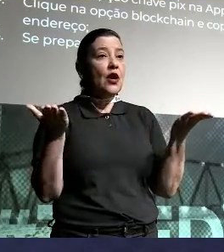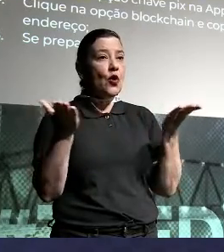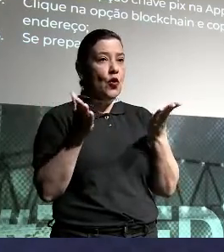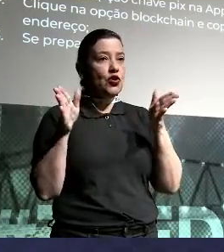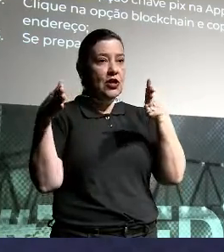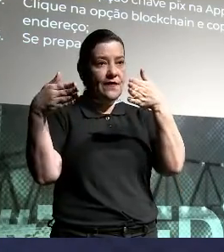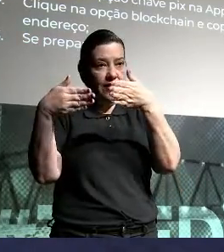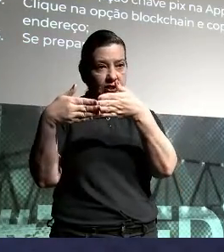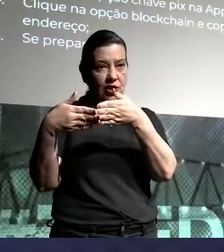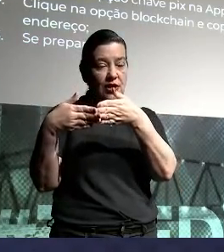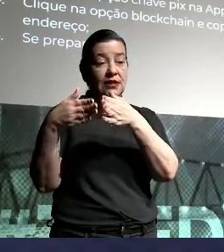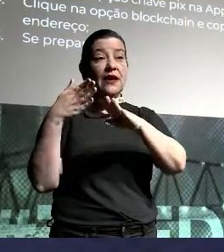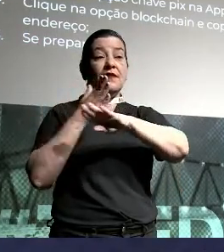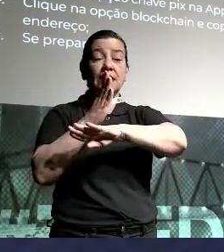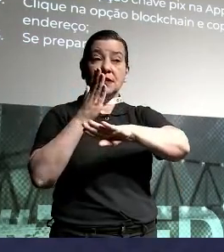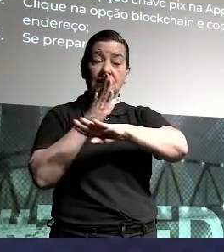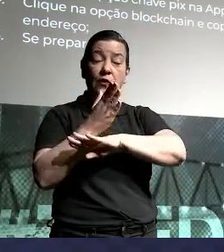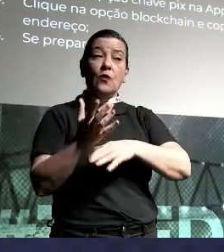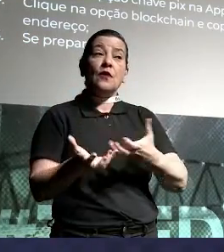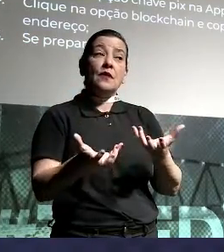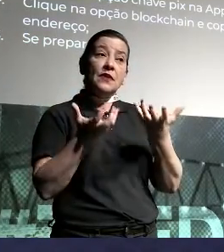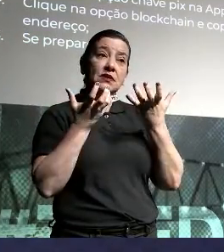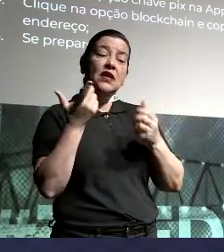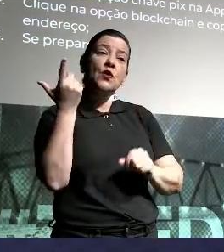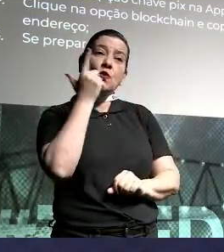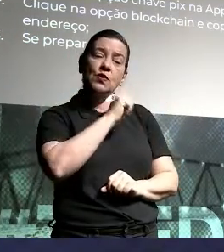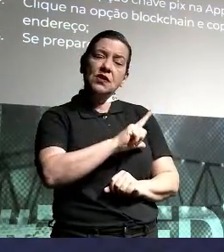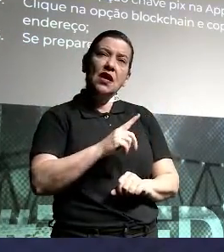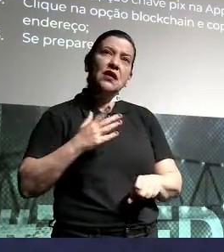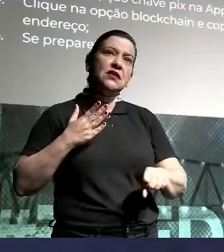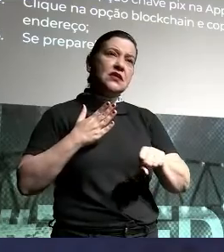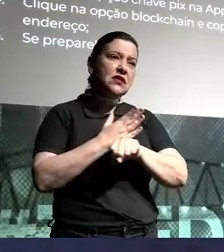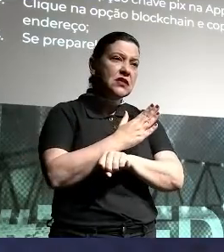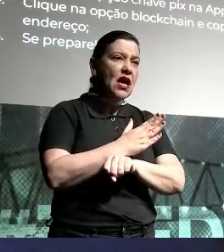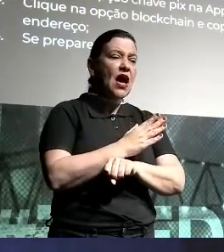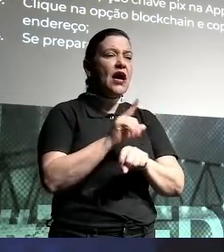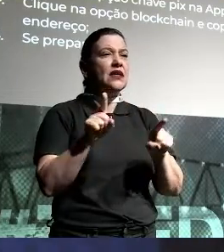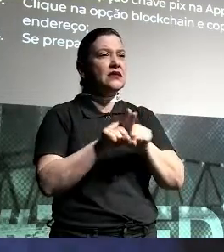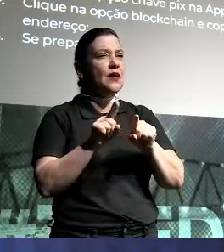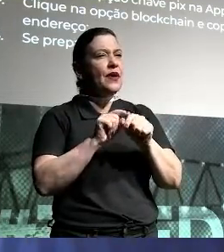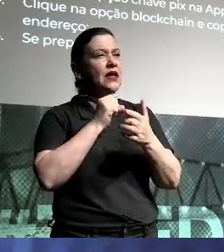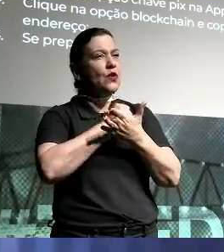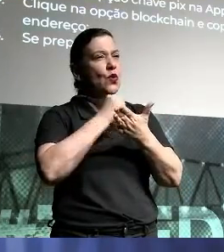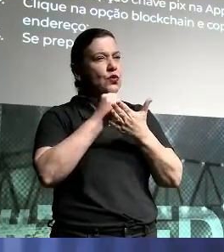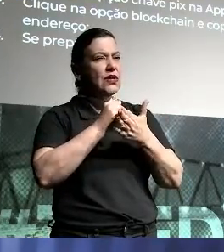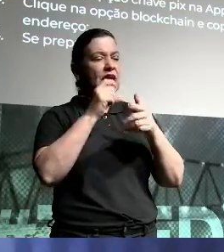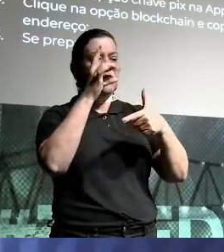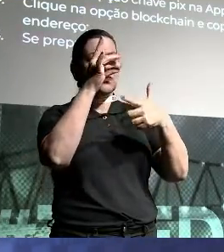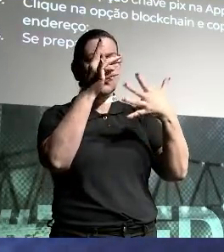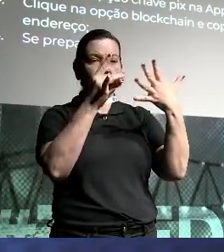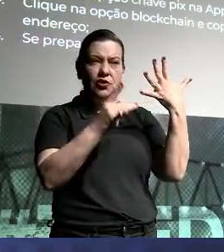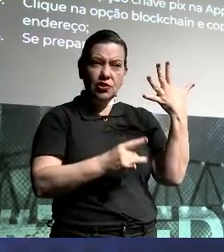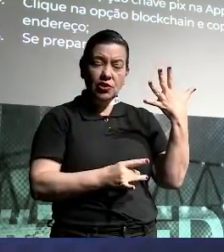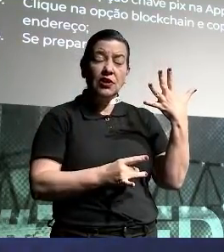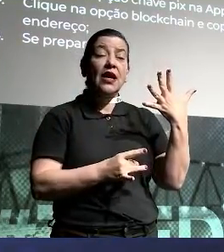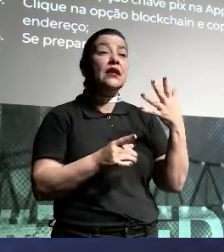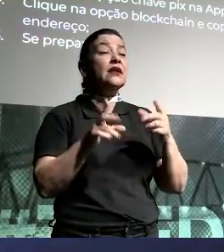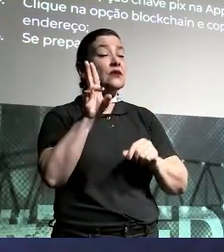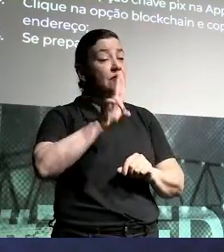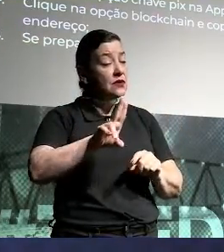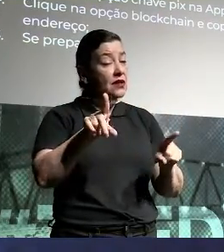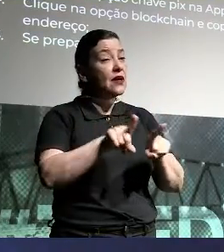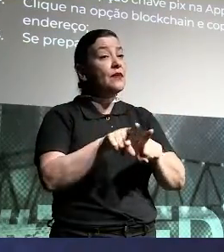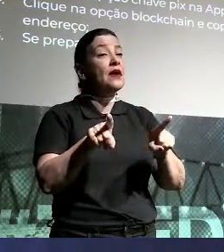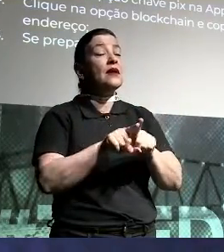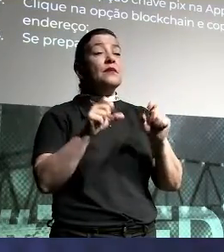validador, mas se você quiser, você consegue acessar ela, ver todos os endereços de contrato, ver as transações que estão ocorrendo agora e usar ela